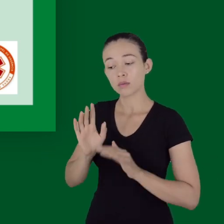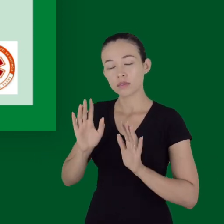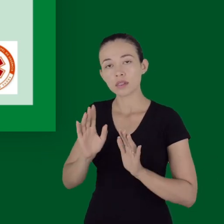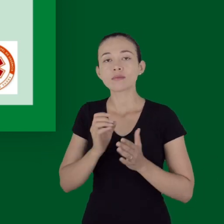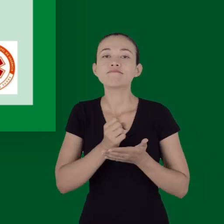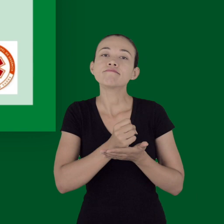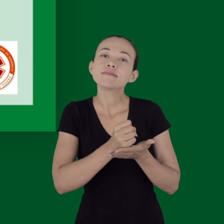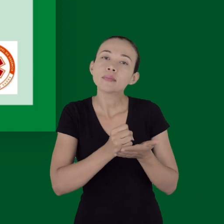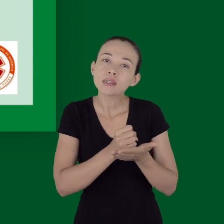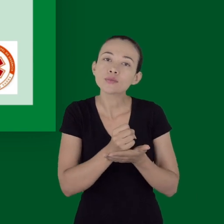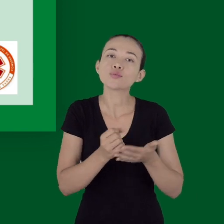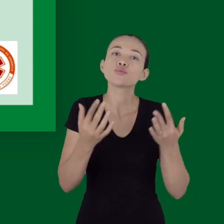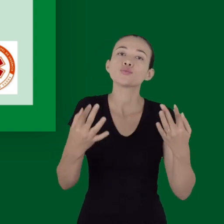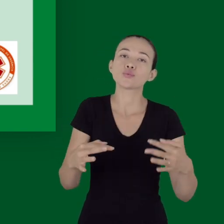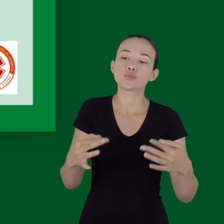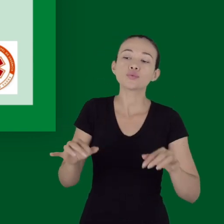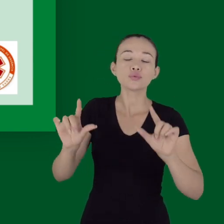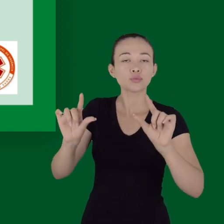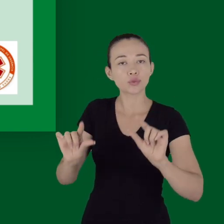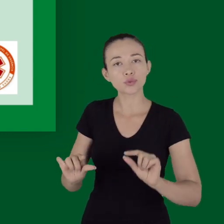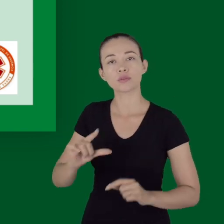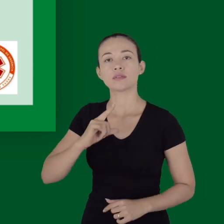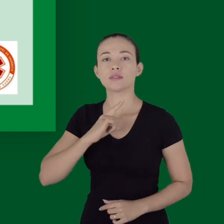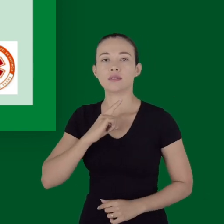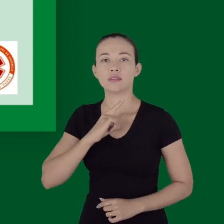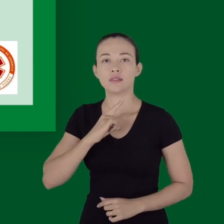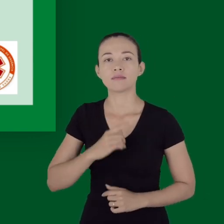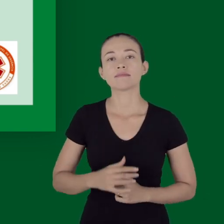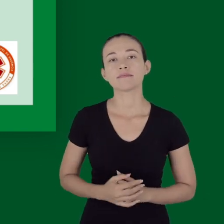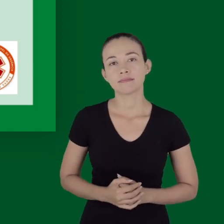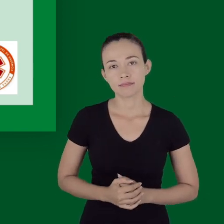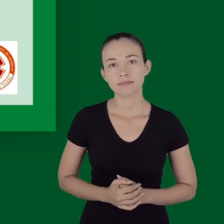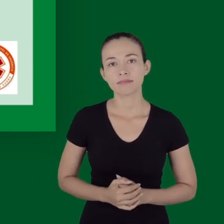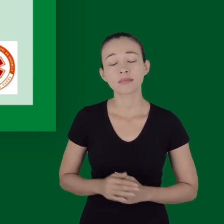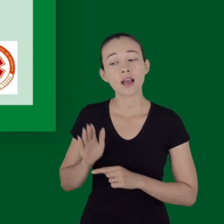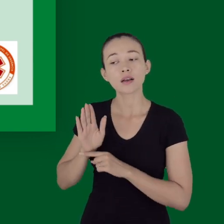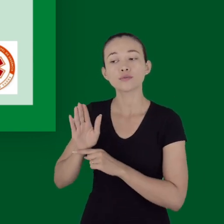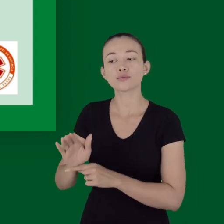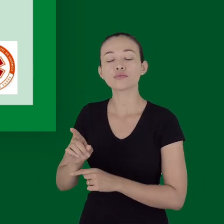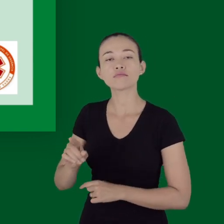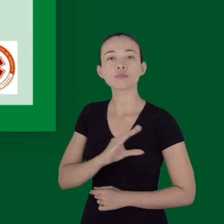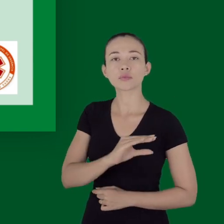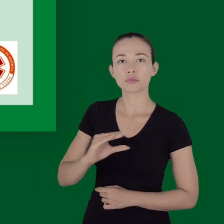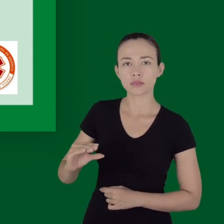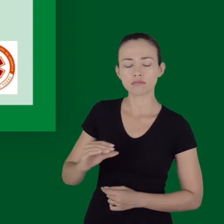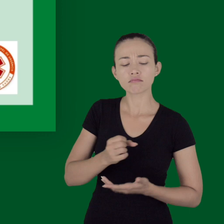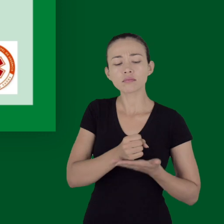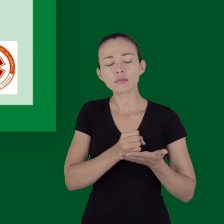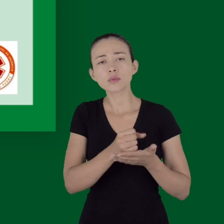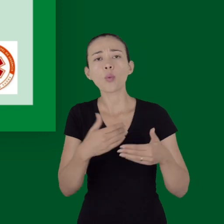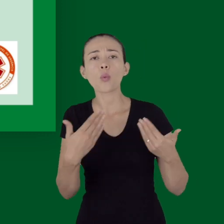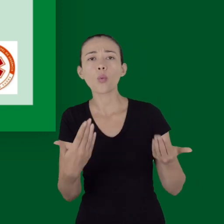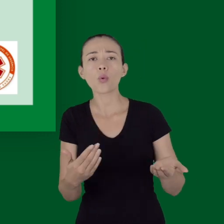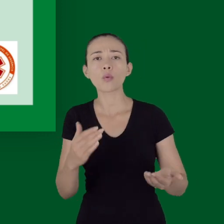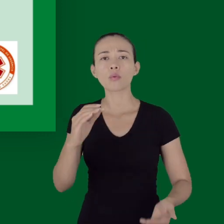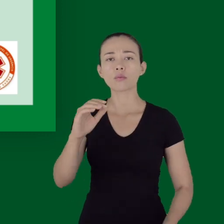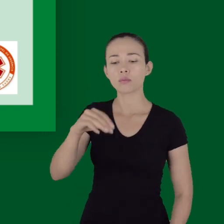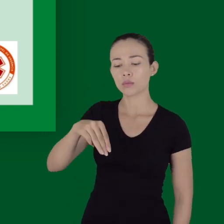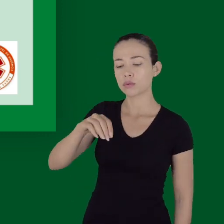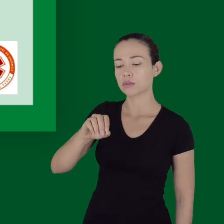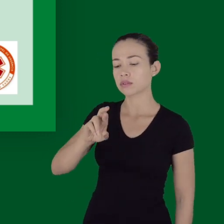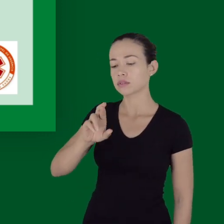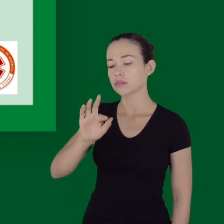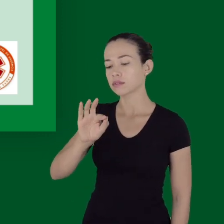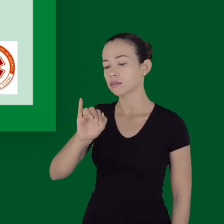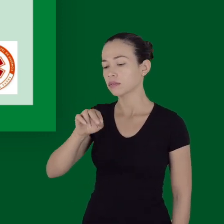gerar algum desconforto e, portanto, sempre é feita alguma forma de analgesia leve, mas para que o seu doente fique